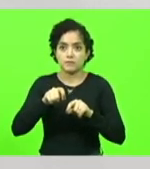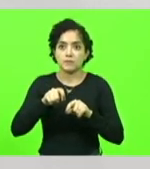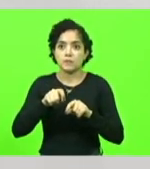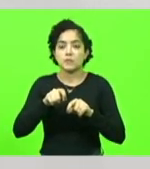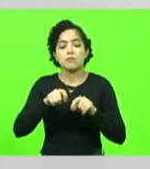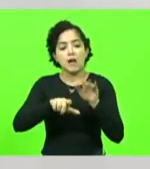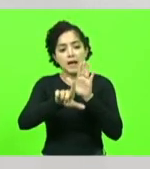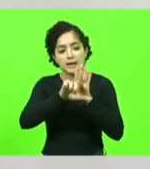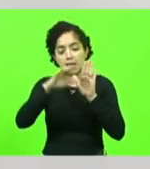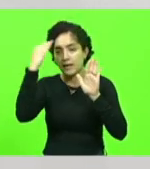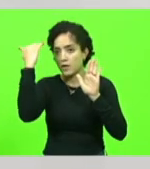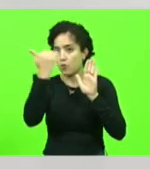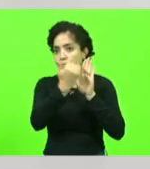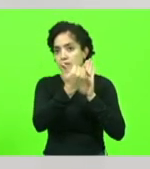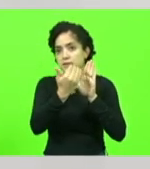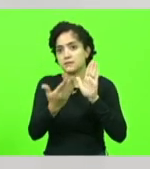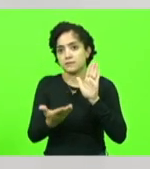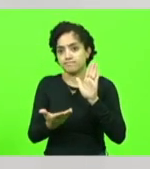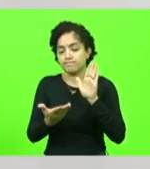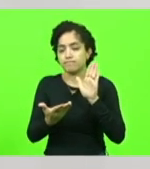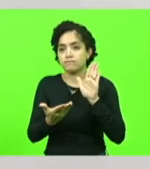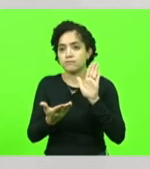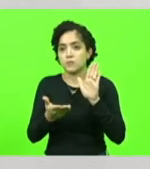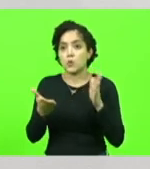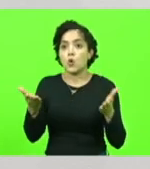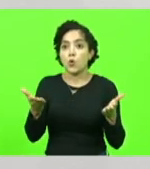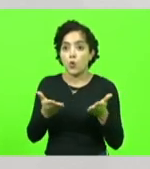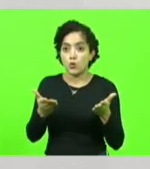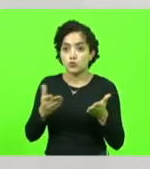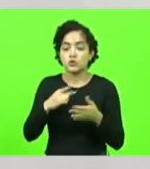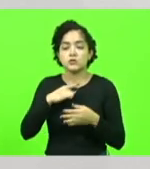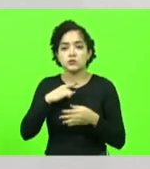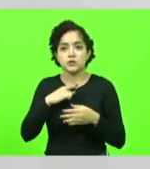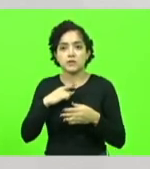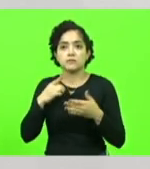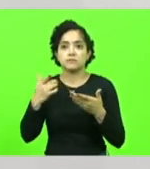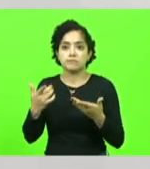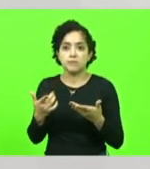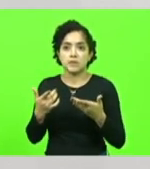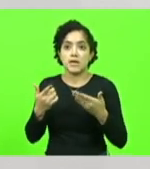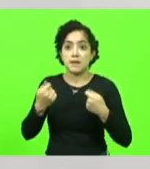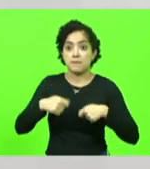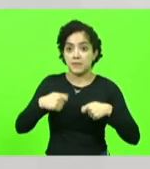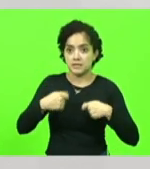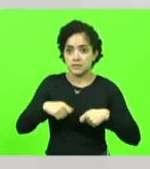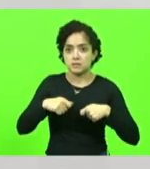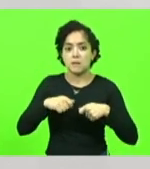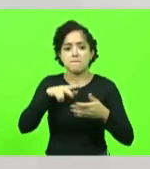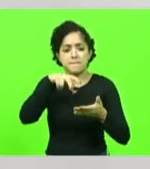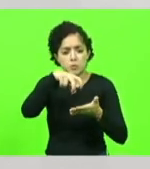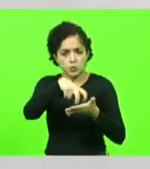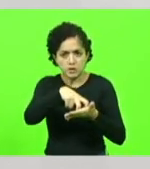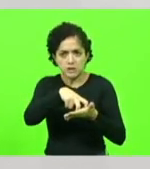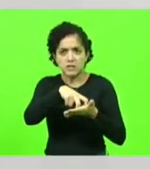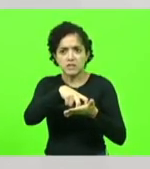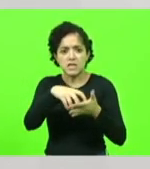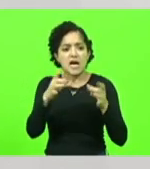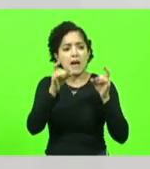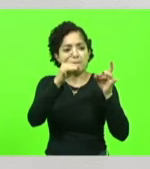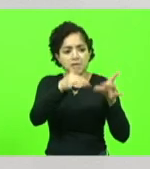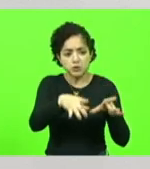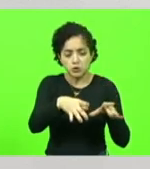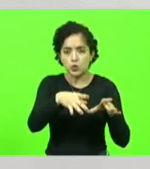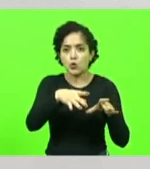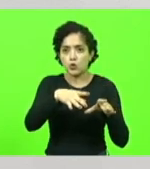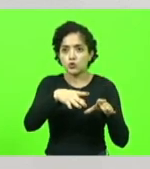lei. Aplicabilidade da lei. Hoje nós temos a necessidade, então, de punir maus tratos, abandono de